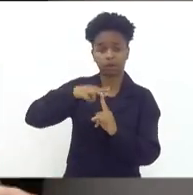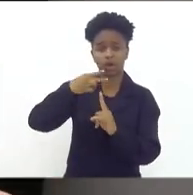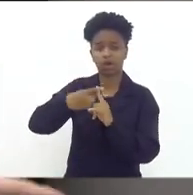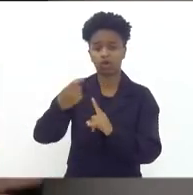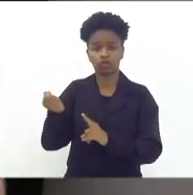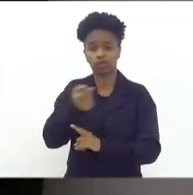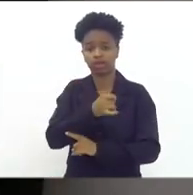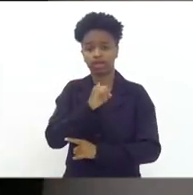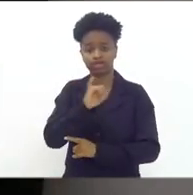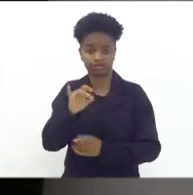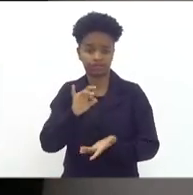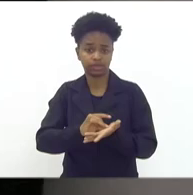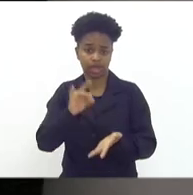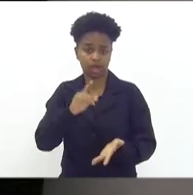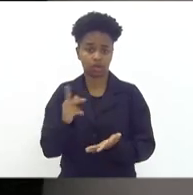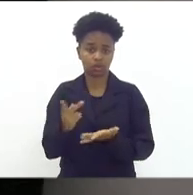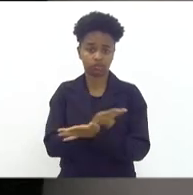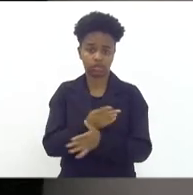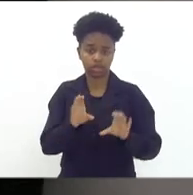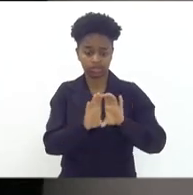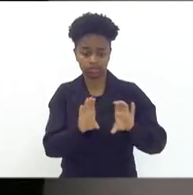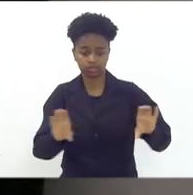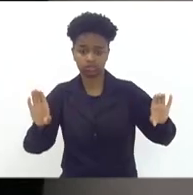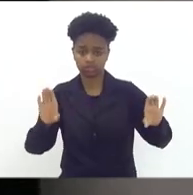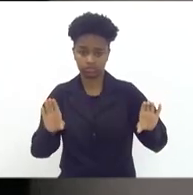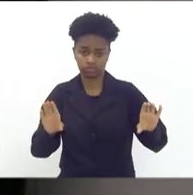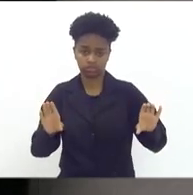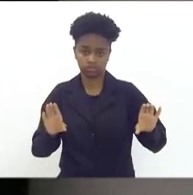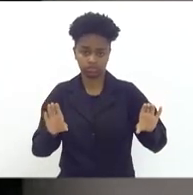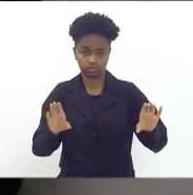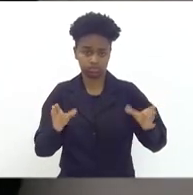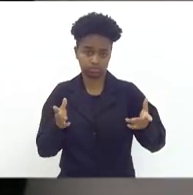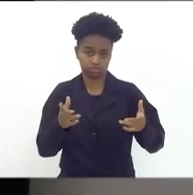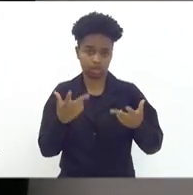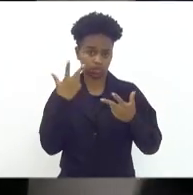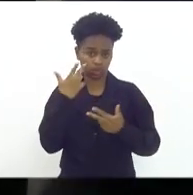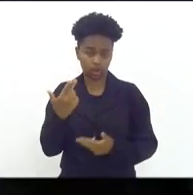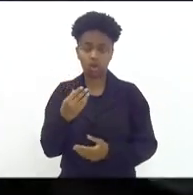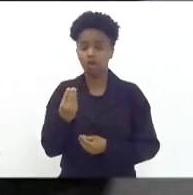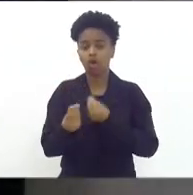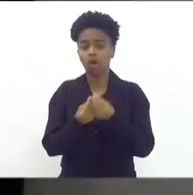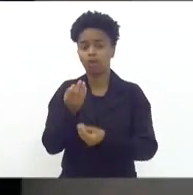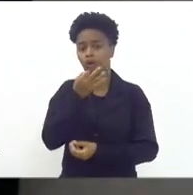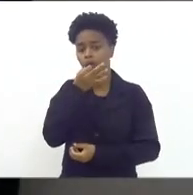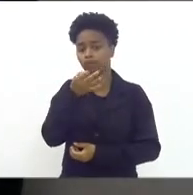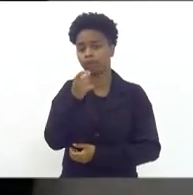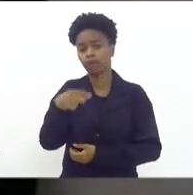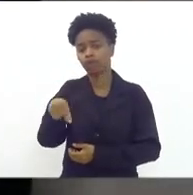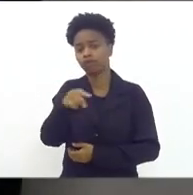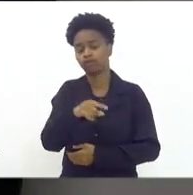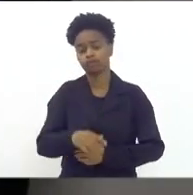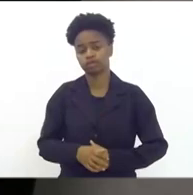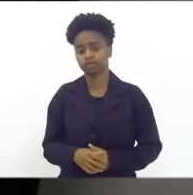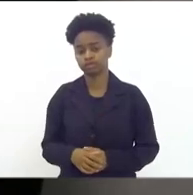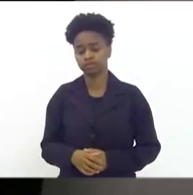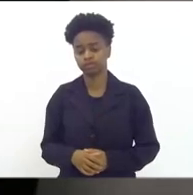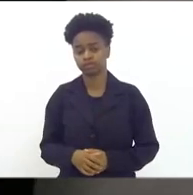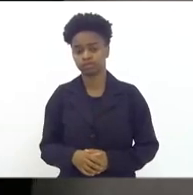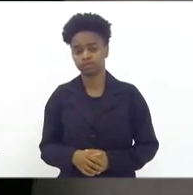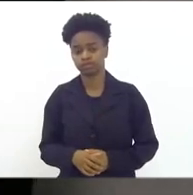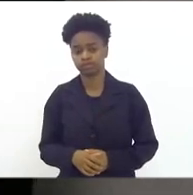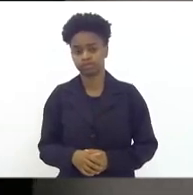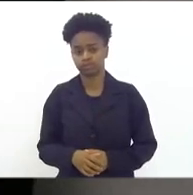na expansão física da rede Qual é a posição da agência com relação a essa questão dos gasodutos virtuais